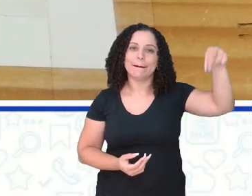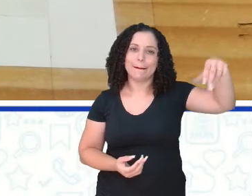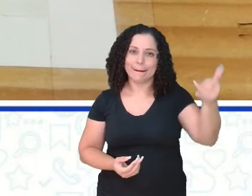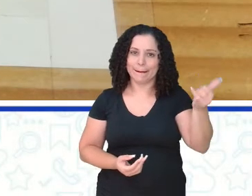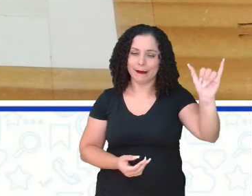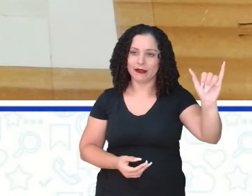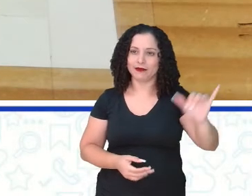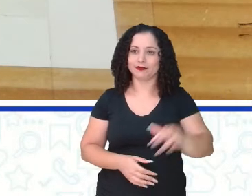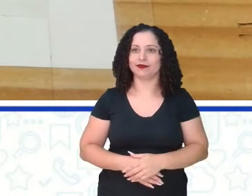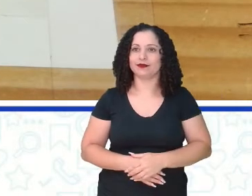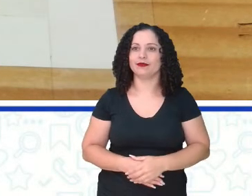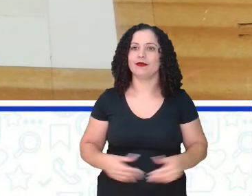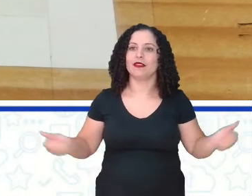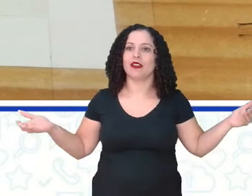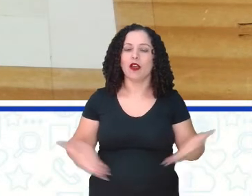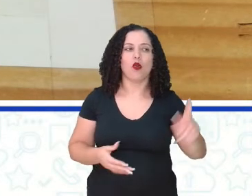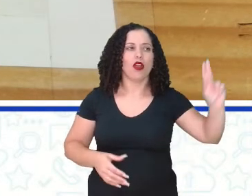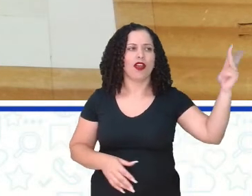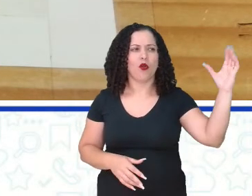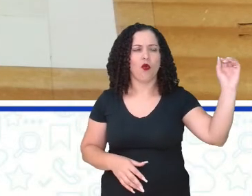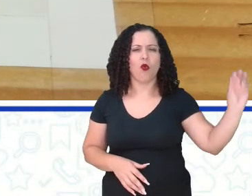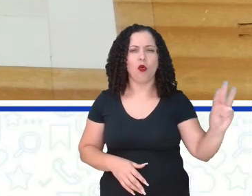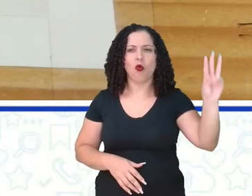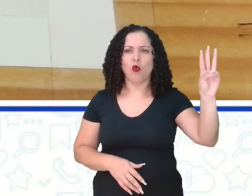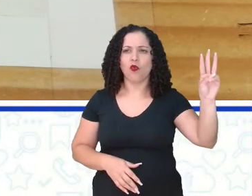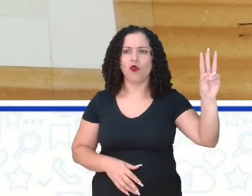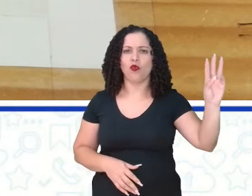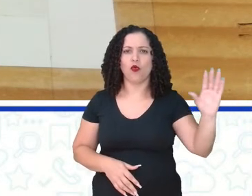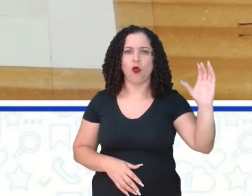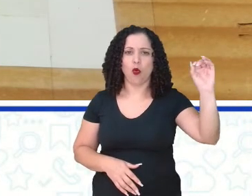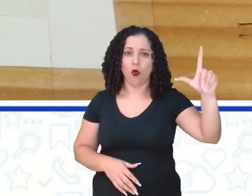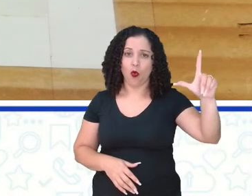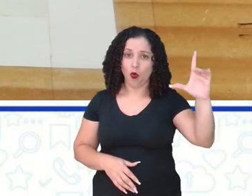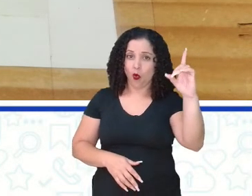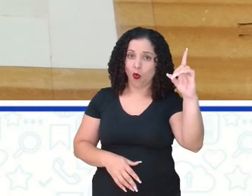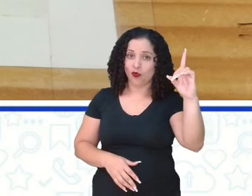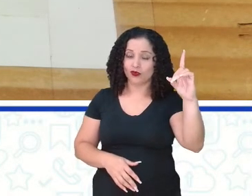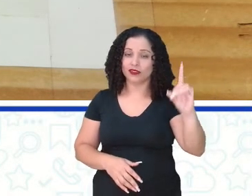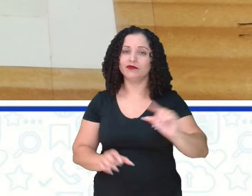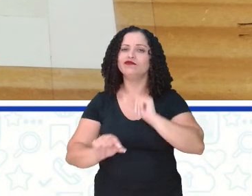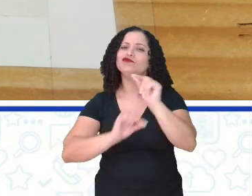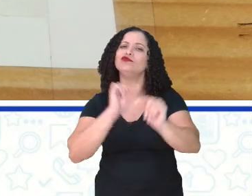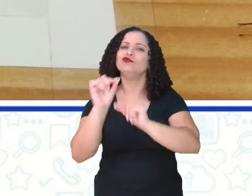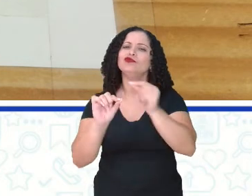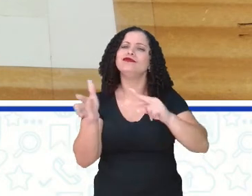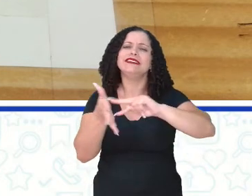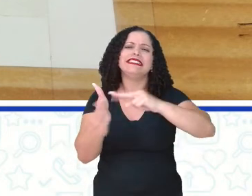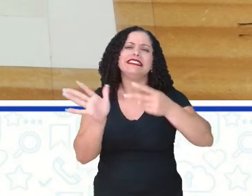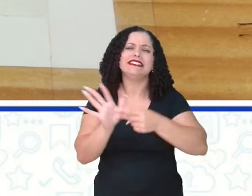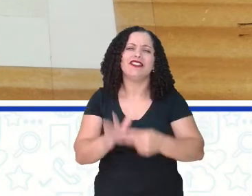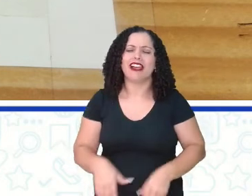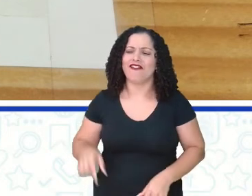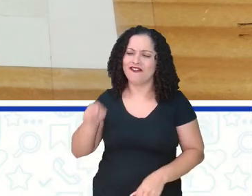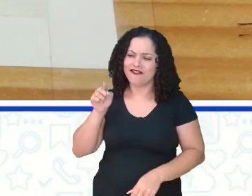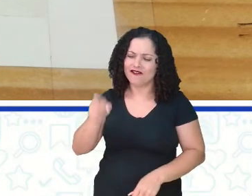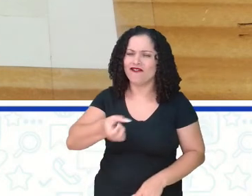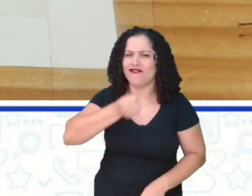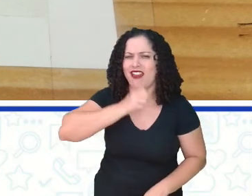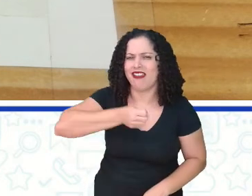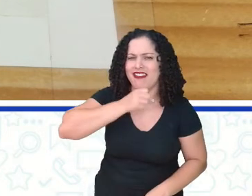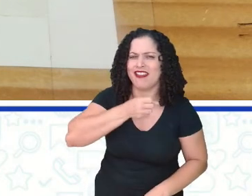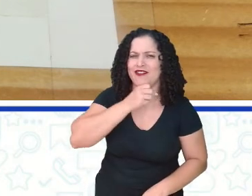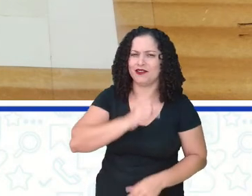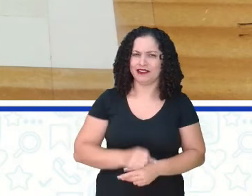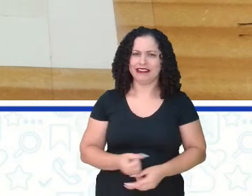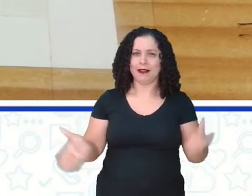How old agora? How old are you? Quão velho você é? Mas, professor, que pergunta mais indiscreta. Por